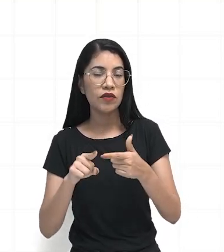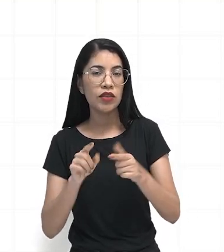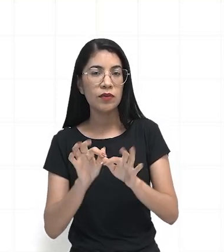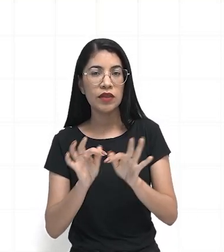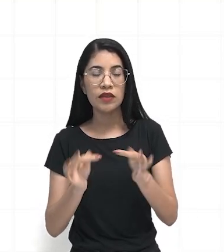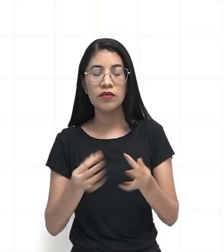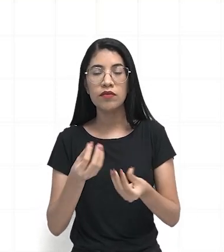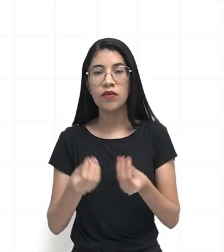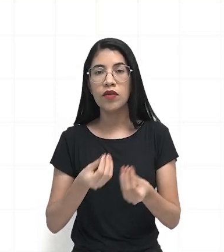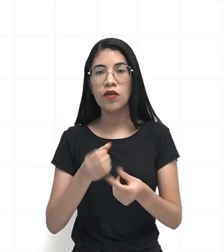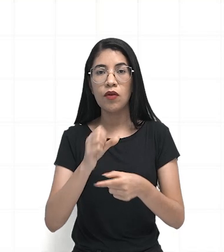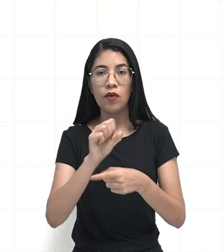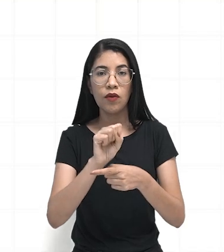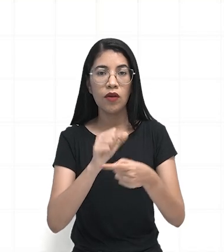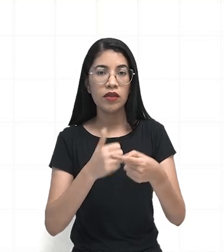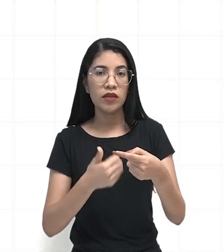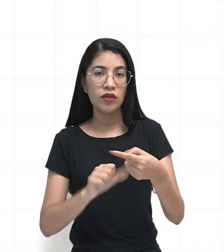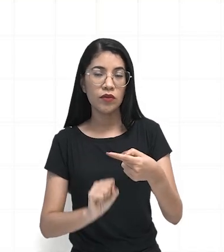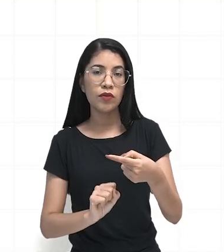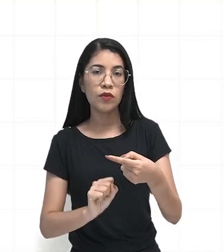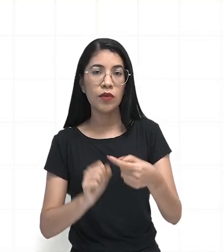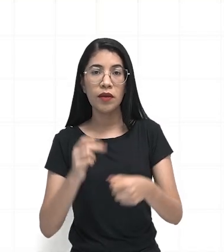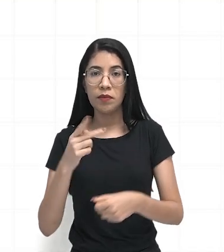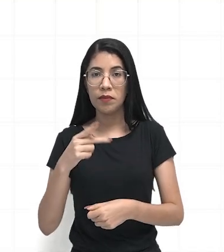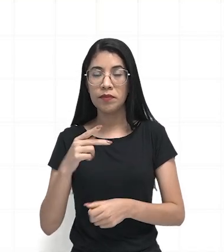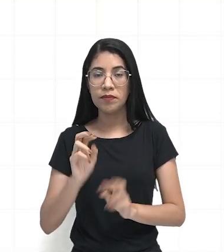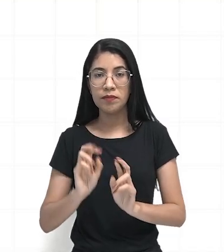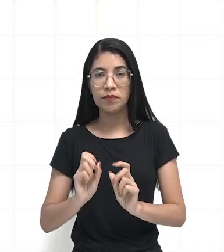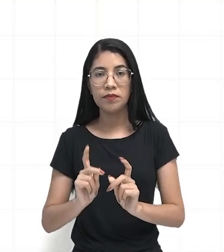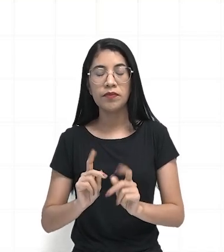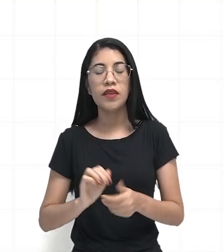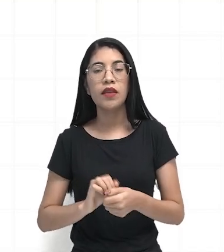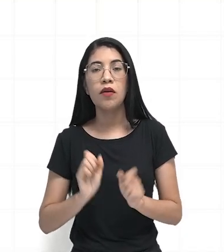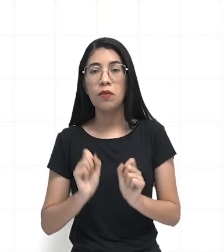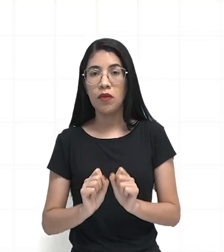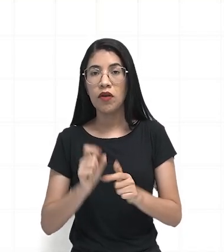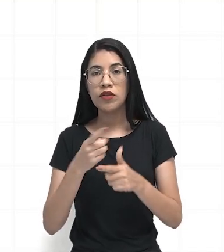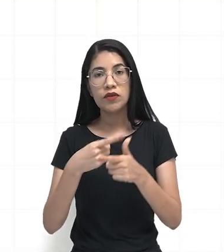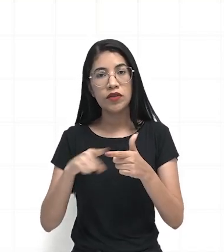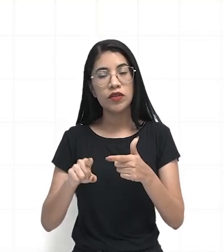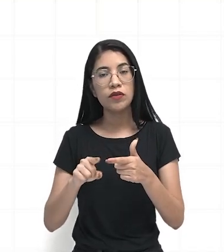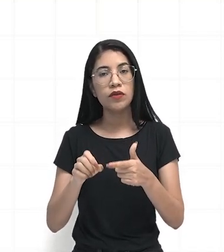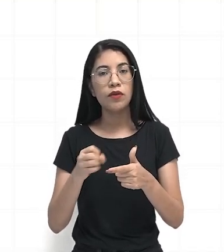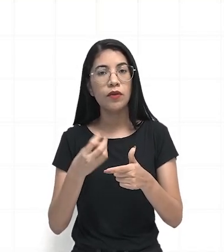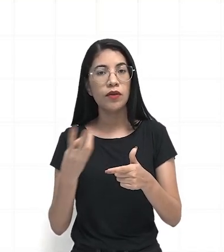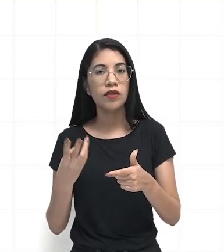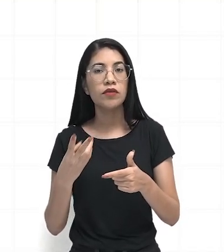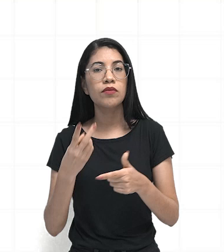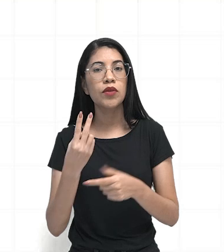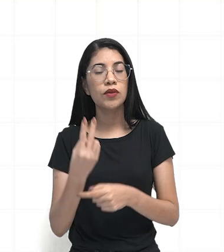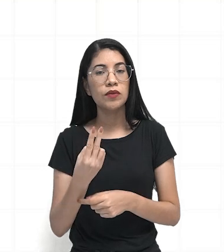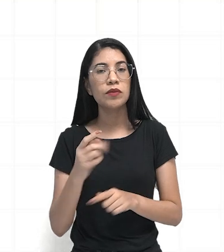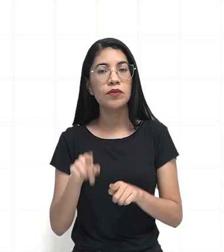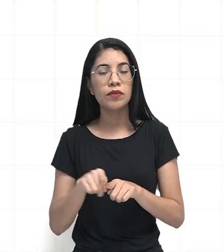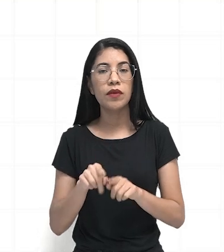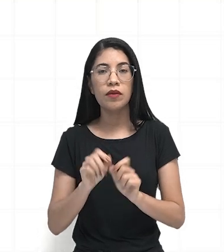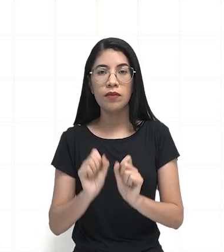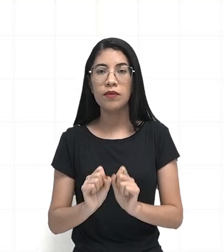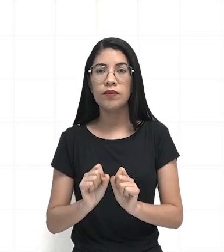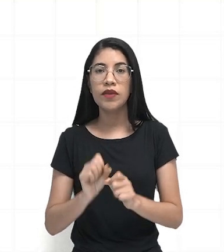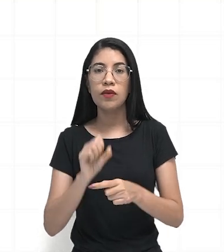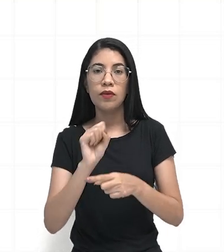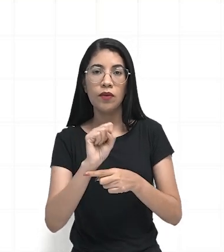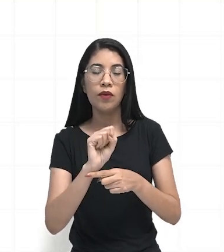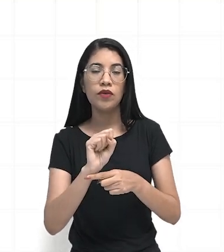posso? 8 e 18 são números pares, certo? Então, eu posso simplificar por quanto? Por 2. 8